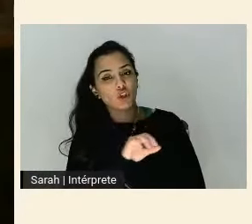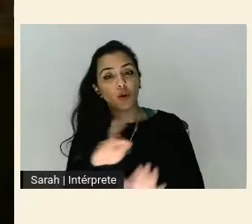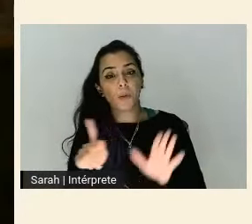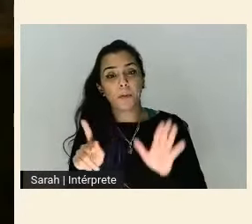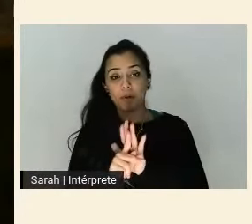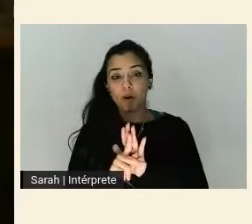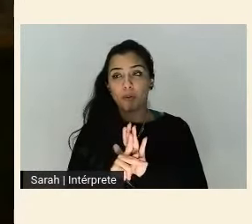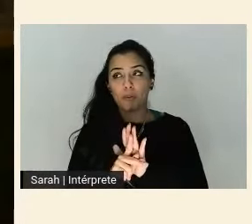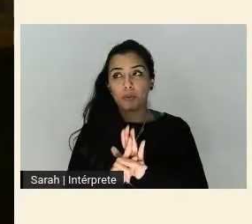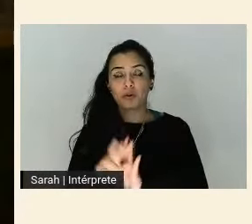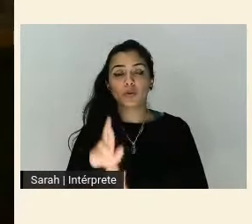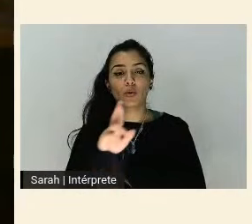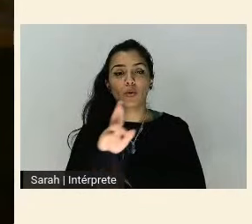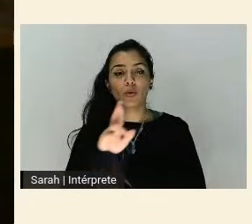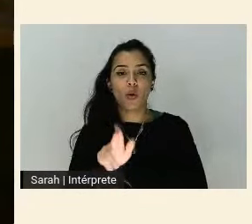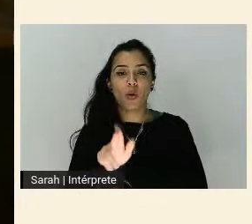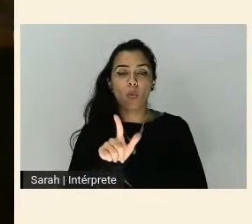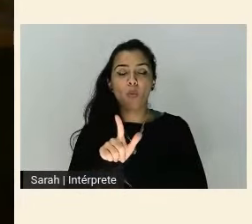do Raul Bopp,